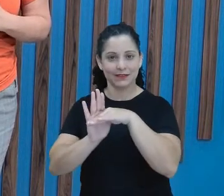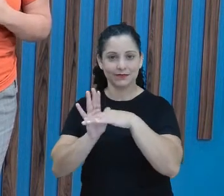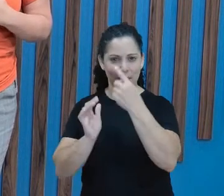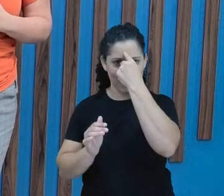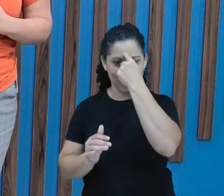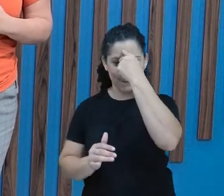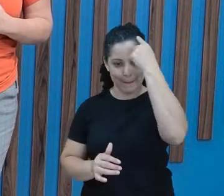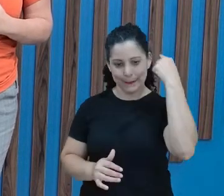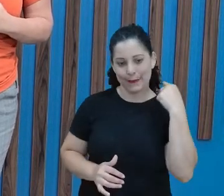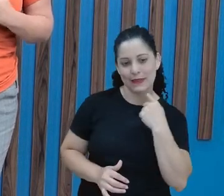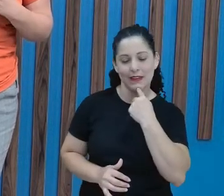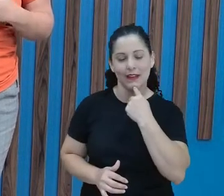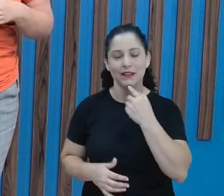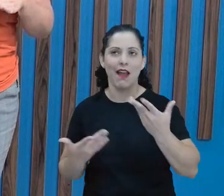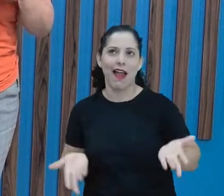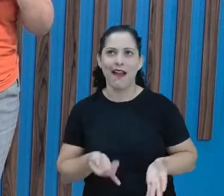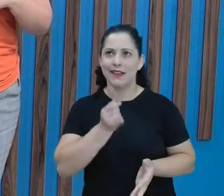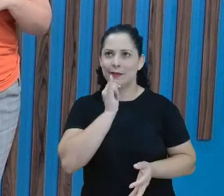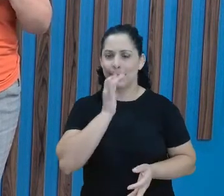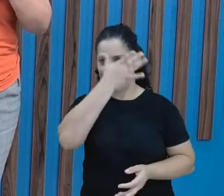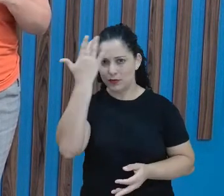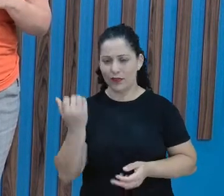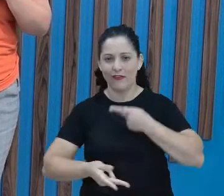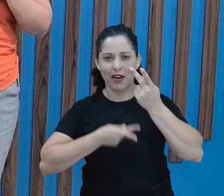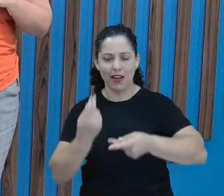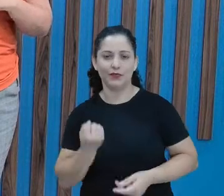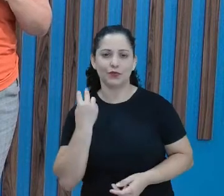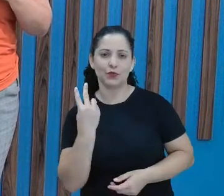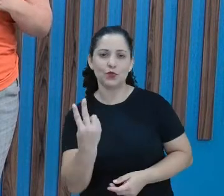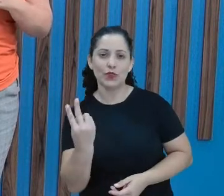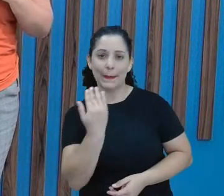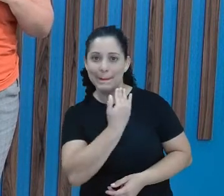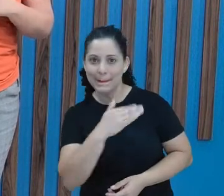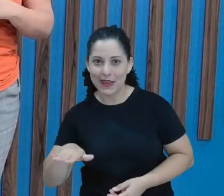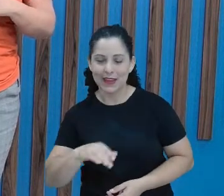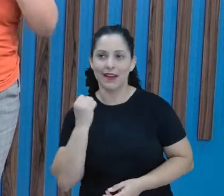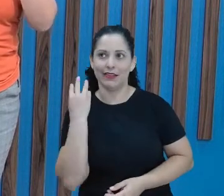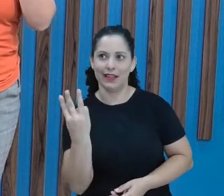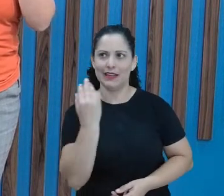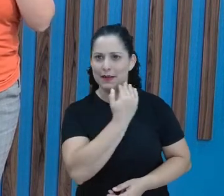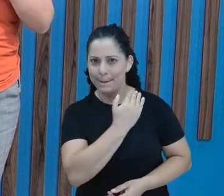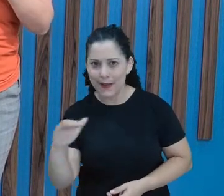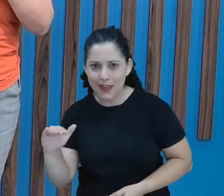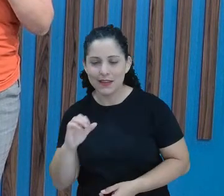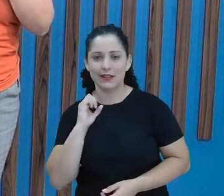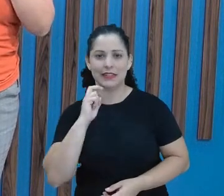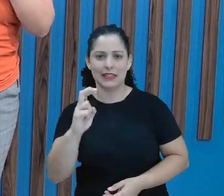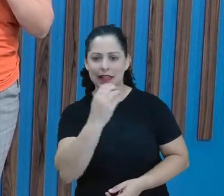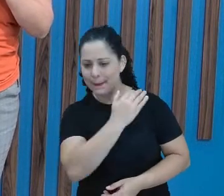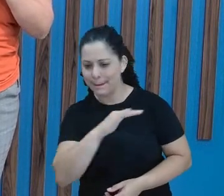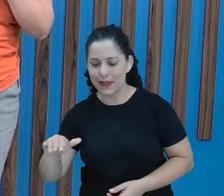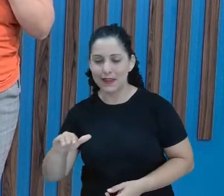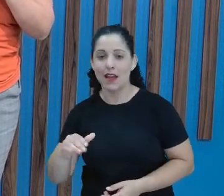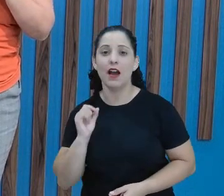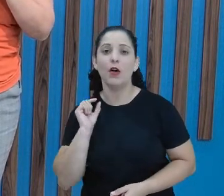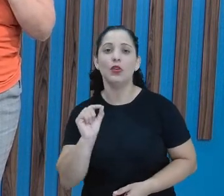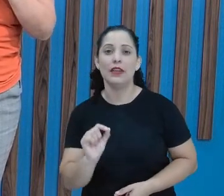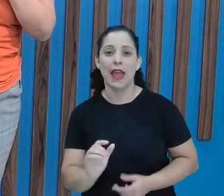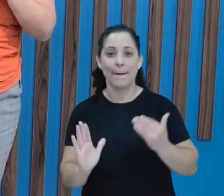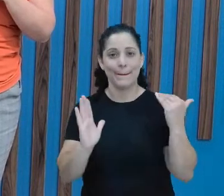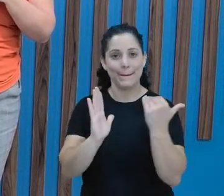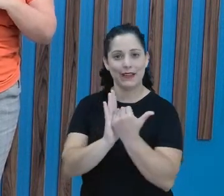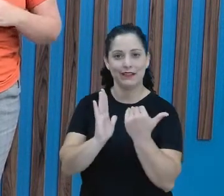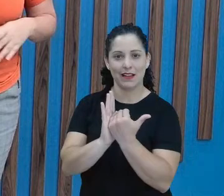geralmente, se você ouvir um adulto falando, 2h30, 3h30, 5h30, porque meio é 30, é a metade